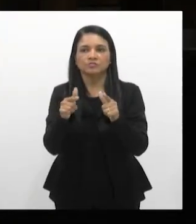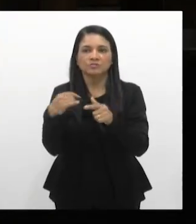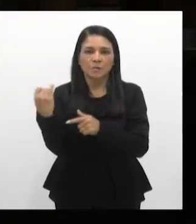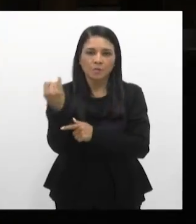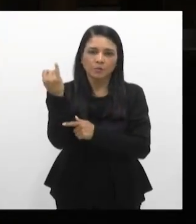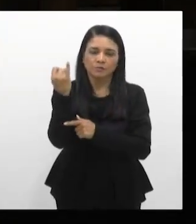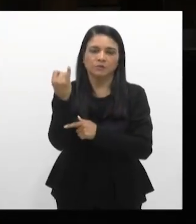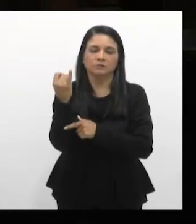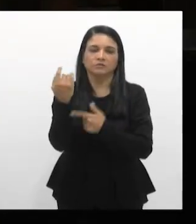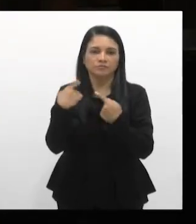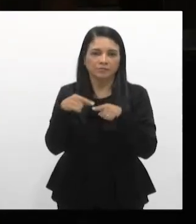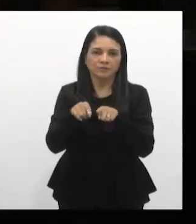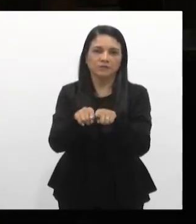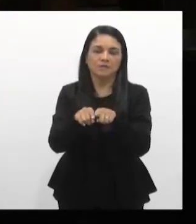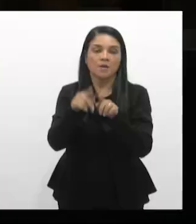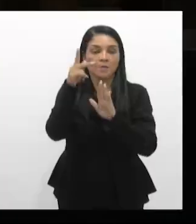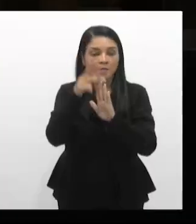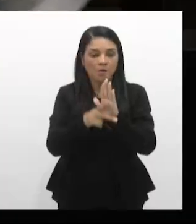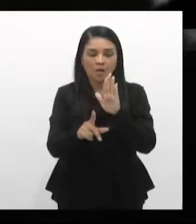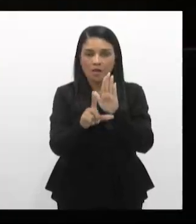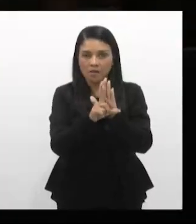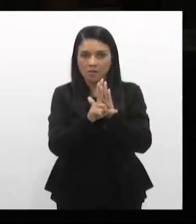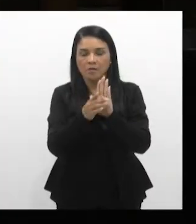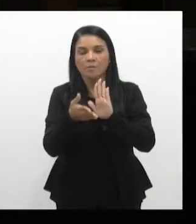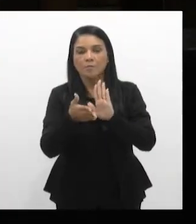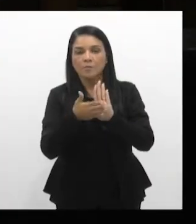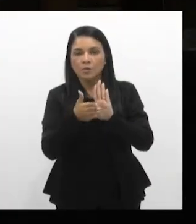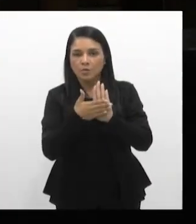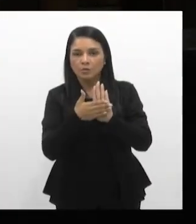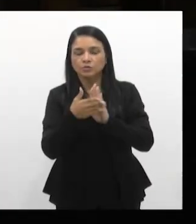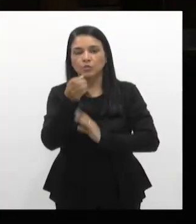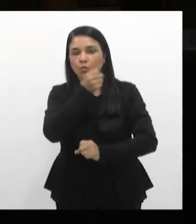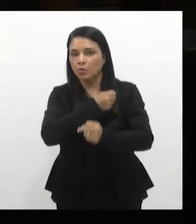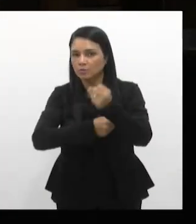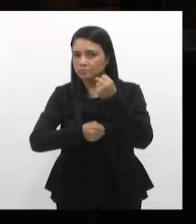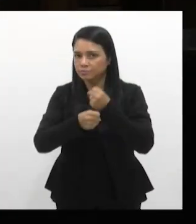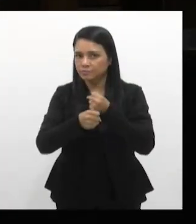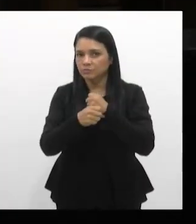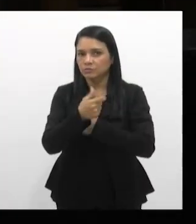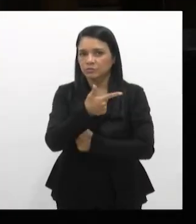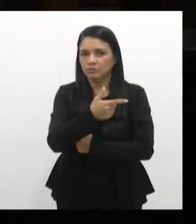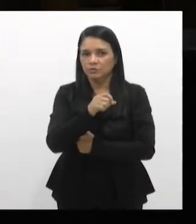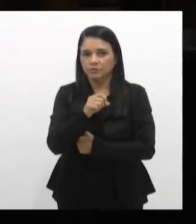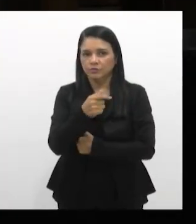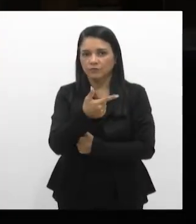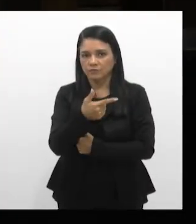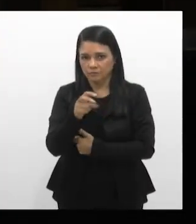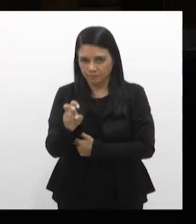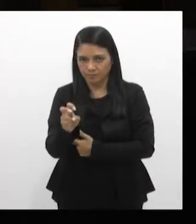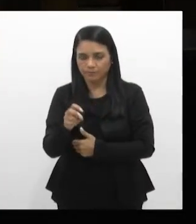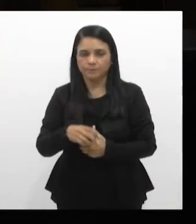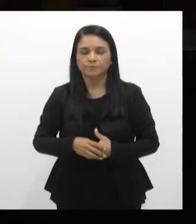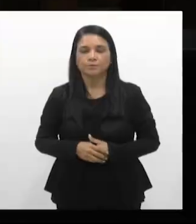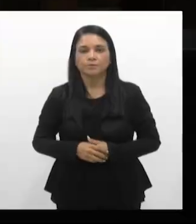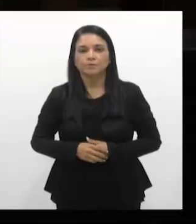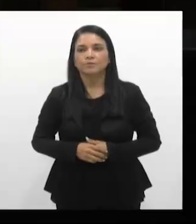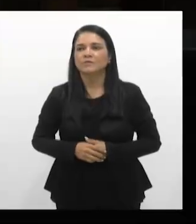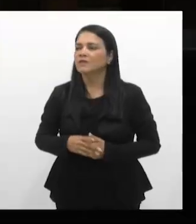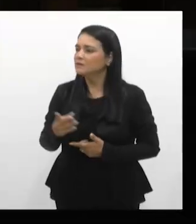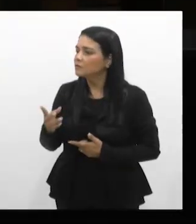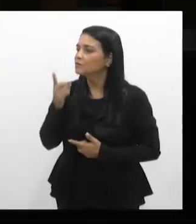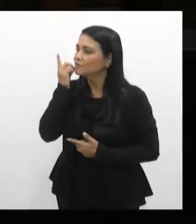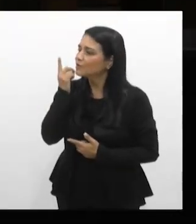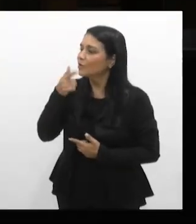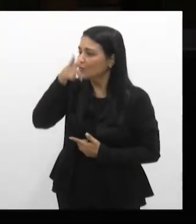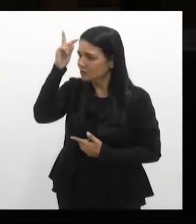esse projeto de lei traz e que foi proposto no ano passado, em 2025. Pois não, deputado